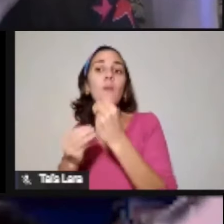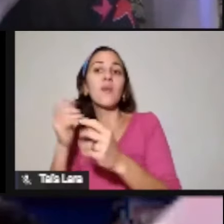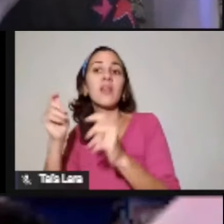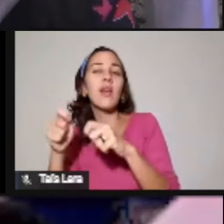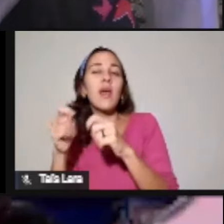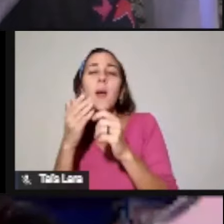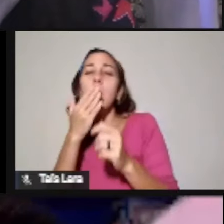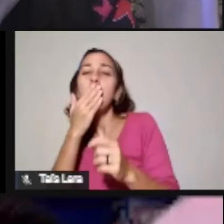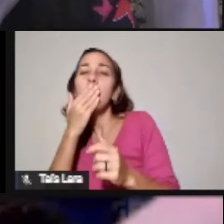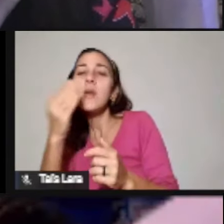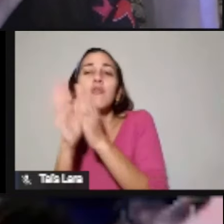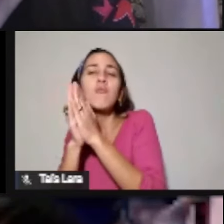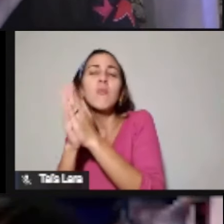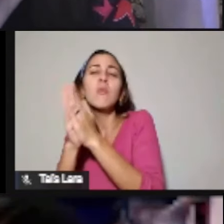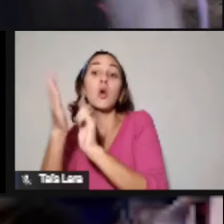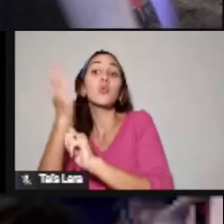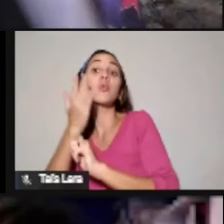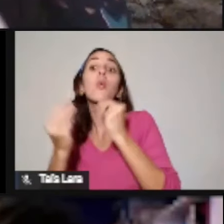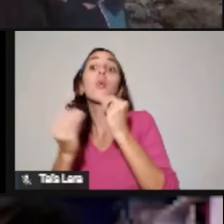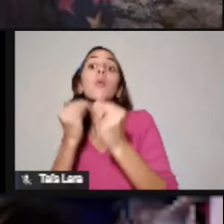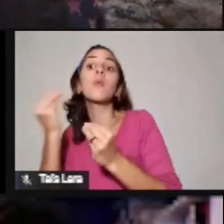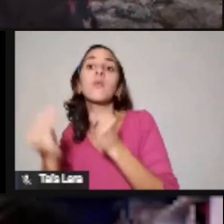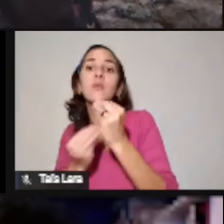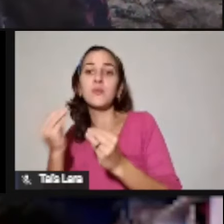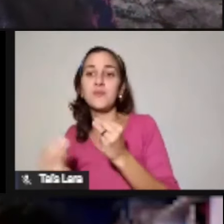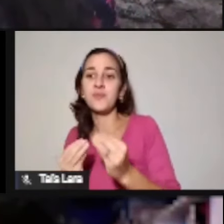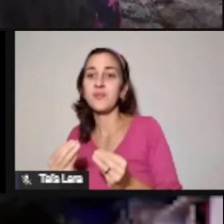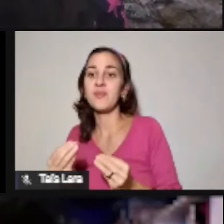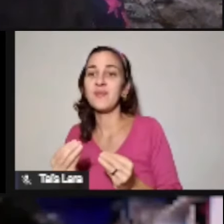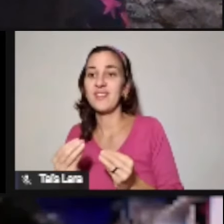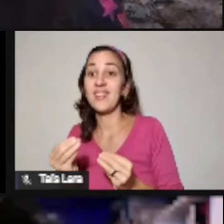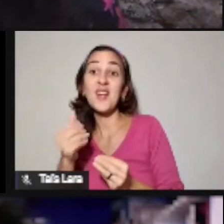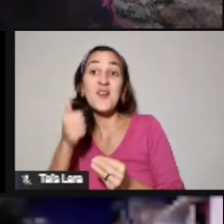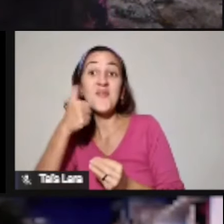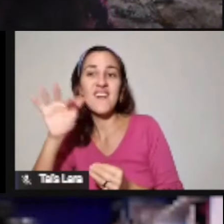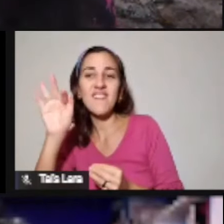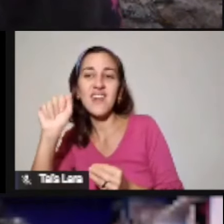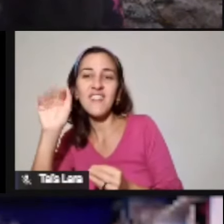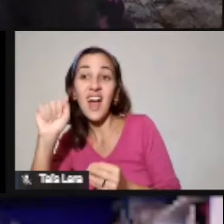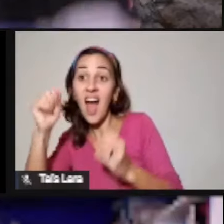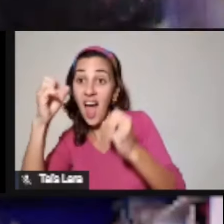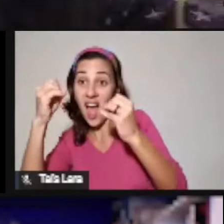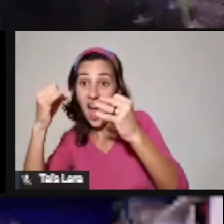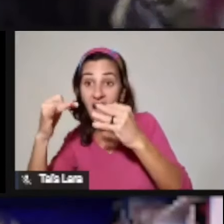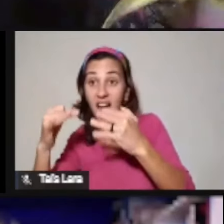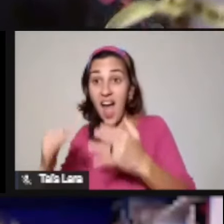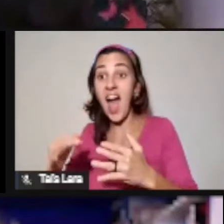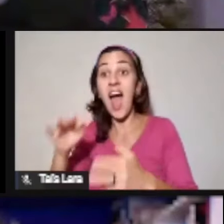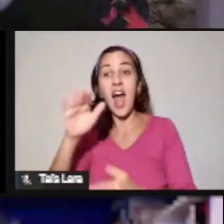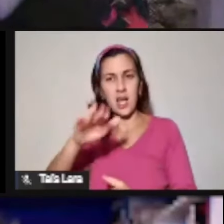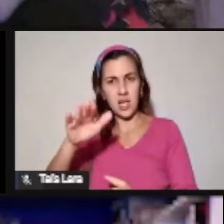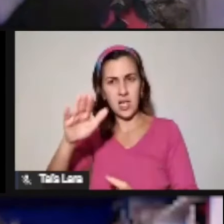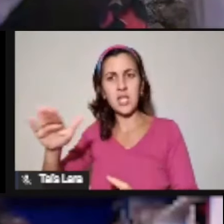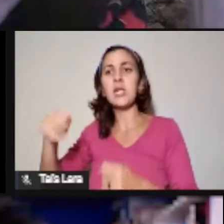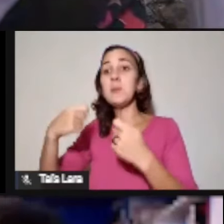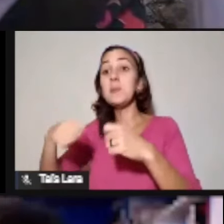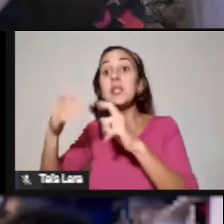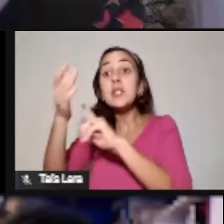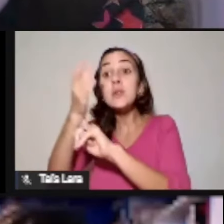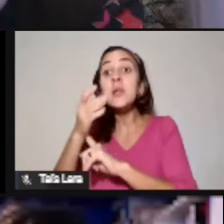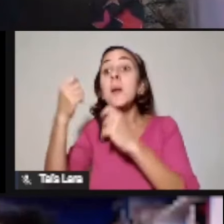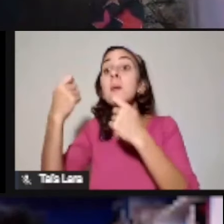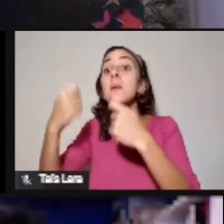Aqui. O que que acontece? A criança, se ela precisar de ajuda, ela pode pedir para um adulto ajudá-la, mas se ela não